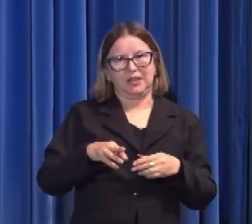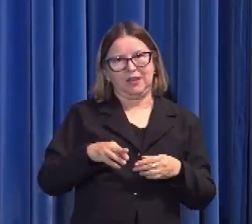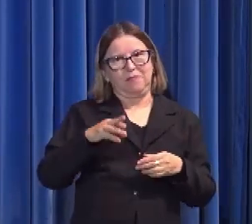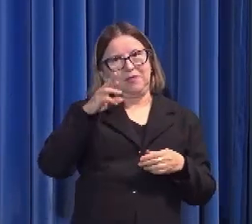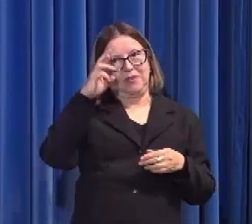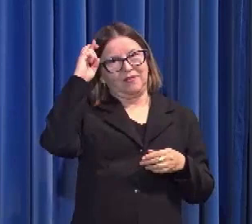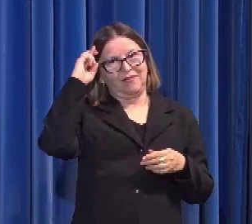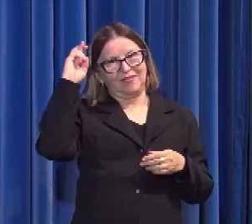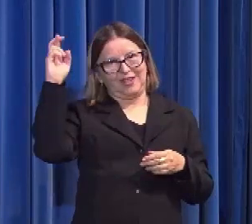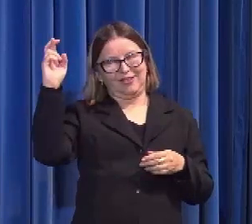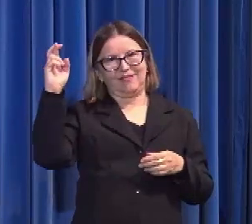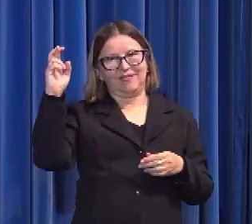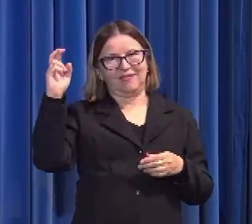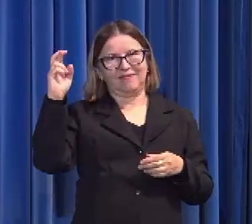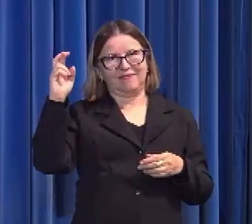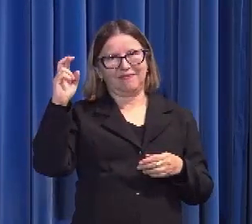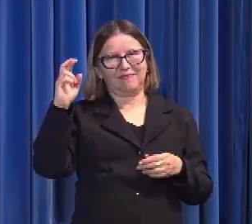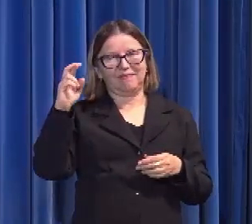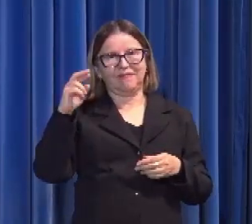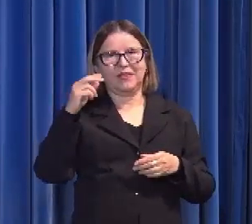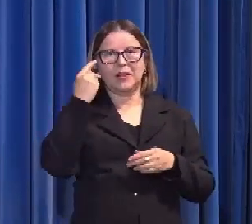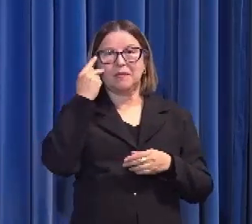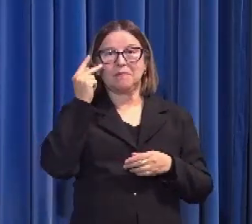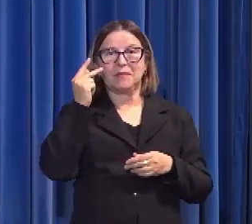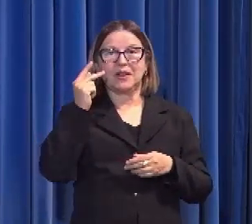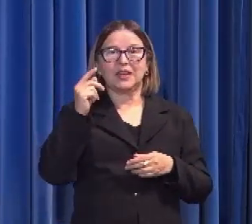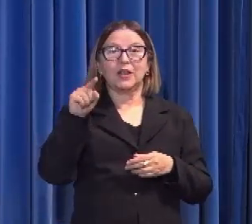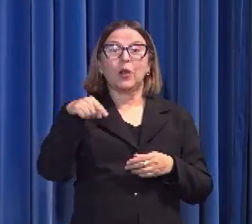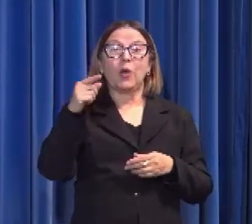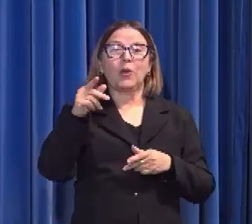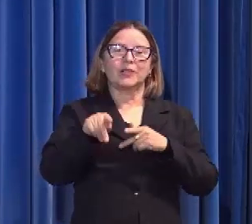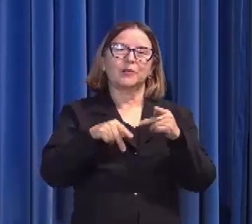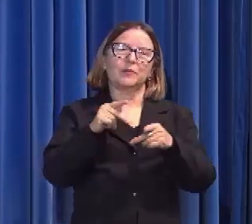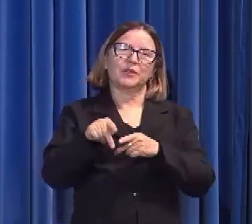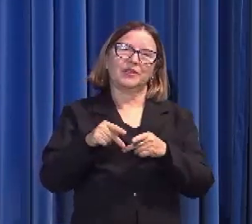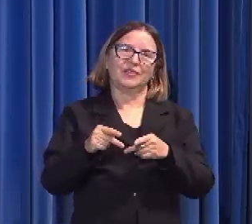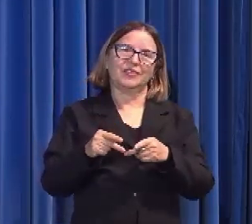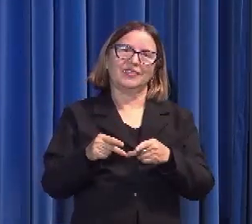e para que outros ganhem a vida